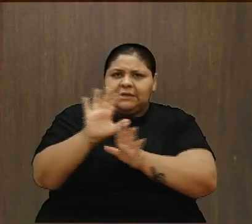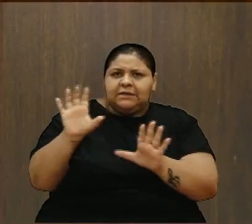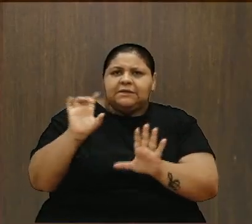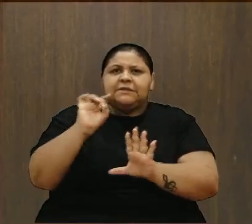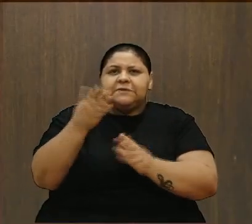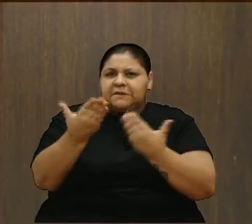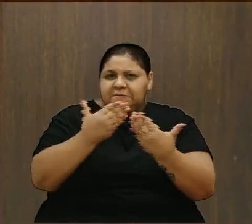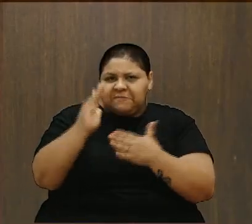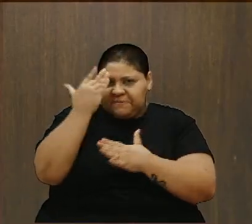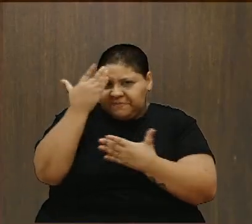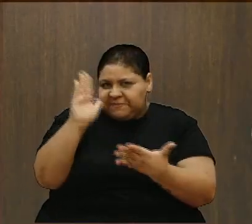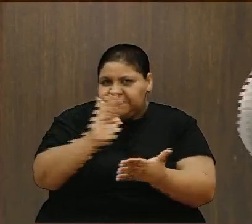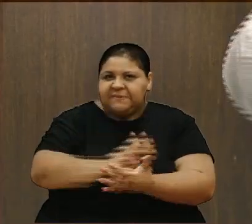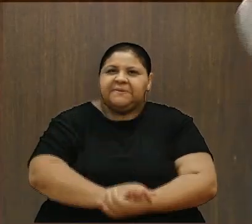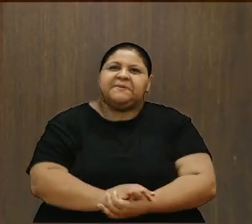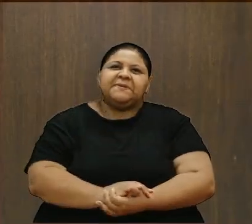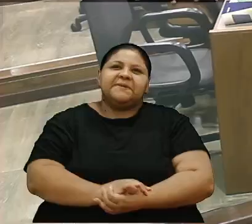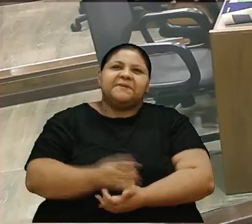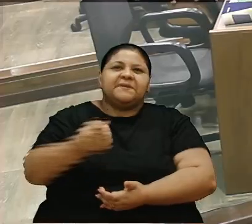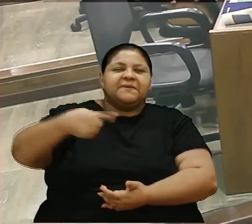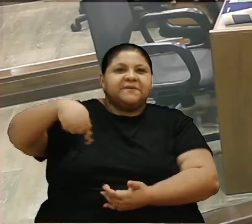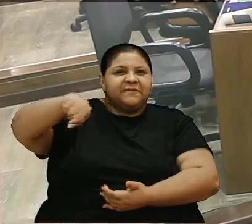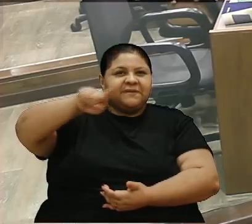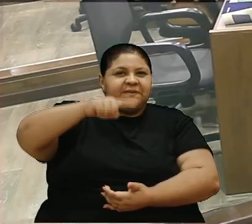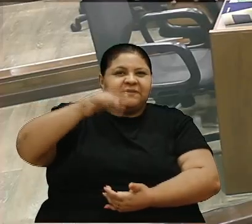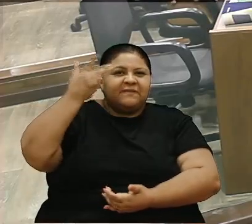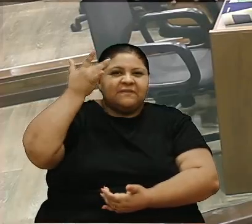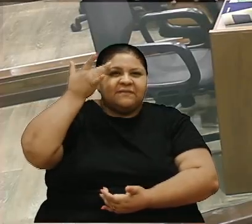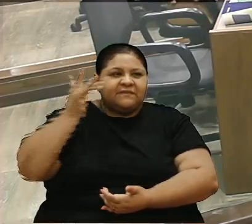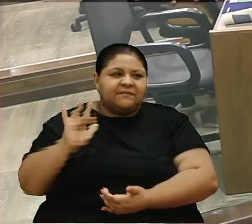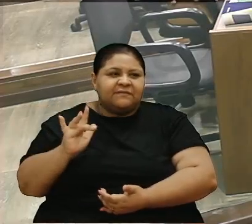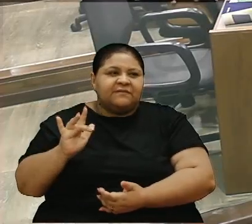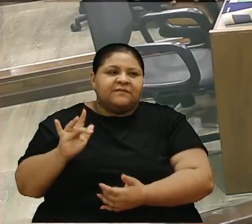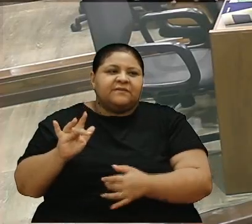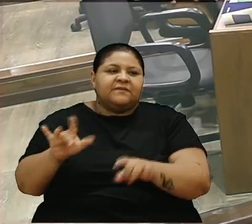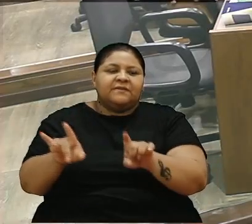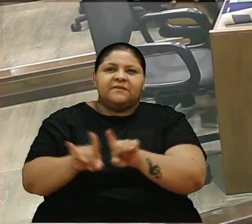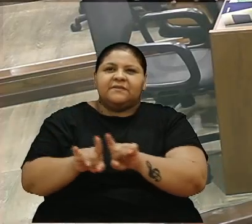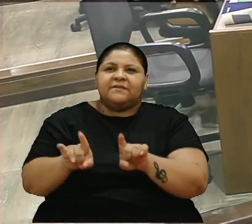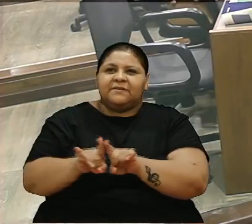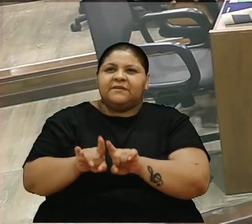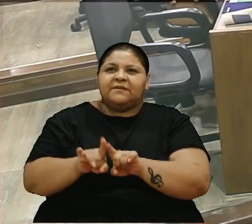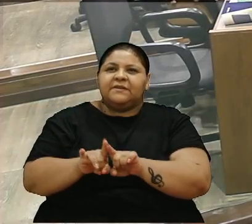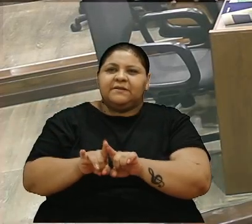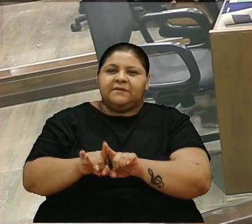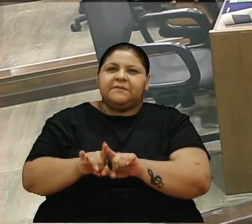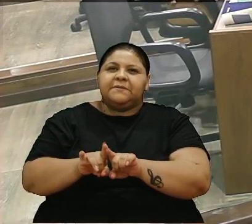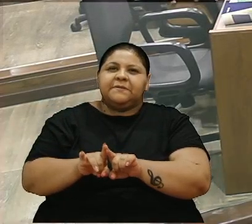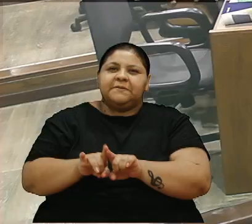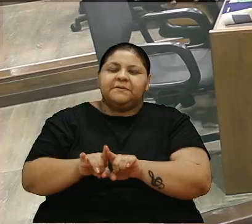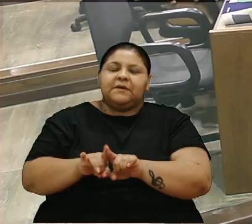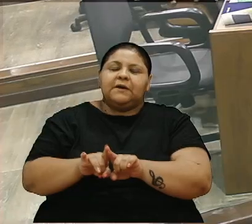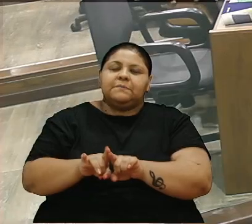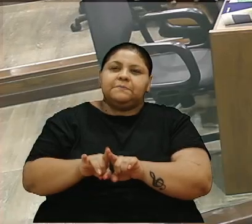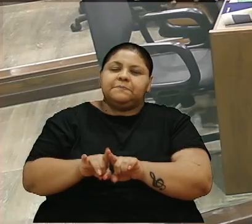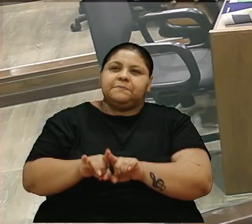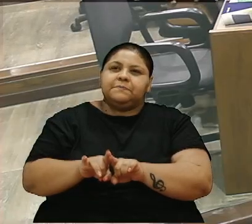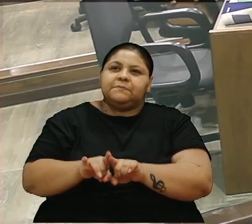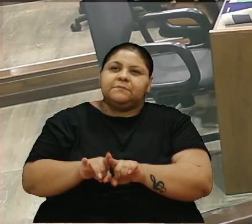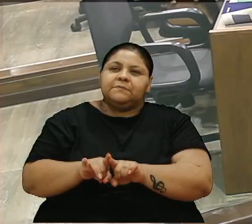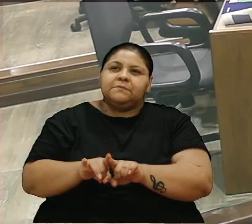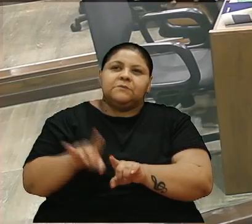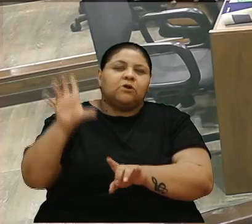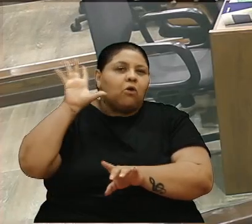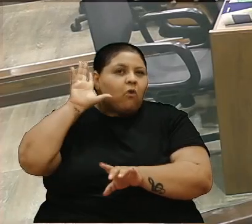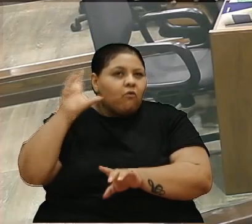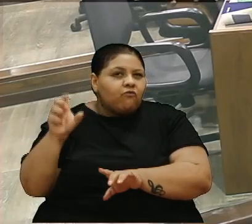essa a minha dúvida. Obrigado pela gentileza. Nós vamos buscar, não sei se eu ainda tenho alguma sobrando, a gente vai lhe trazer. Não, eu tenho certeza que a Neuza vai